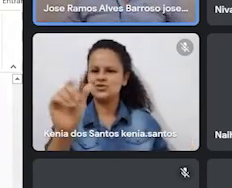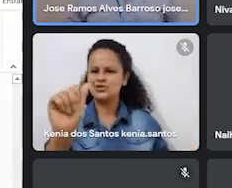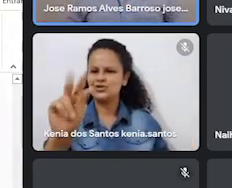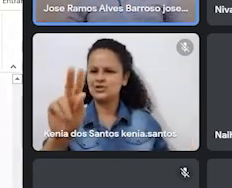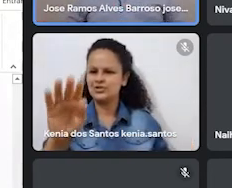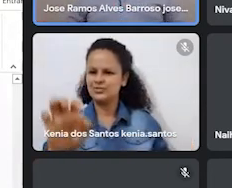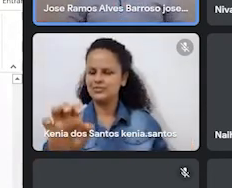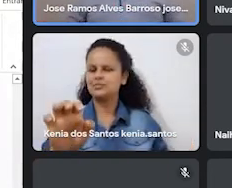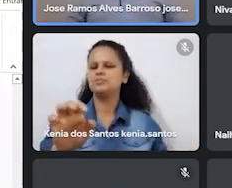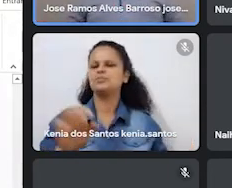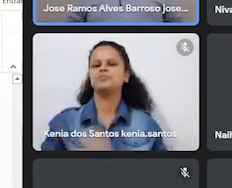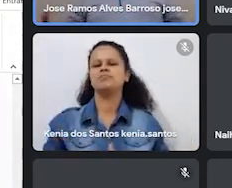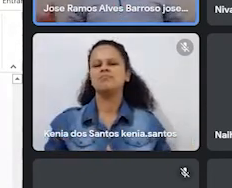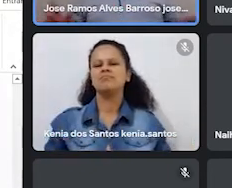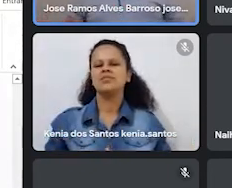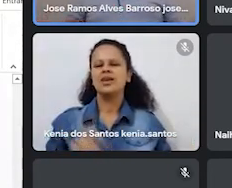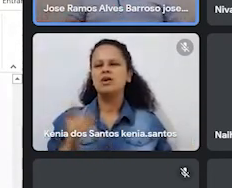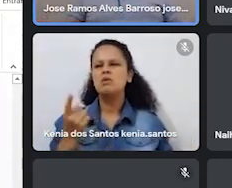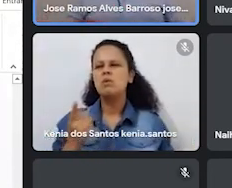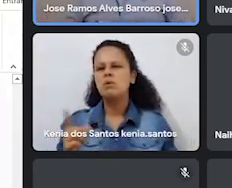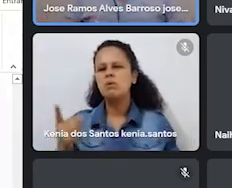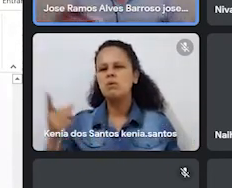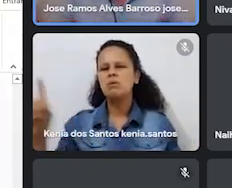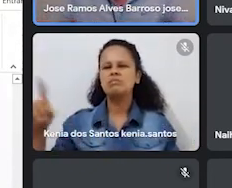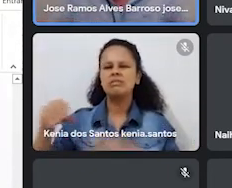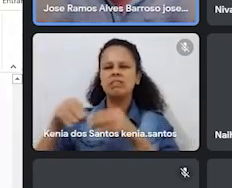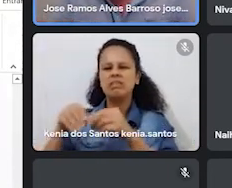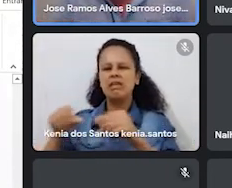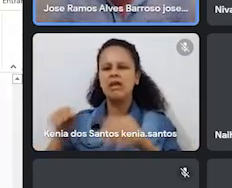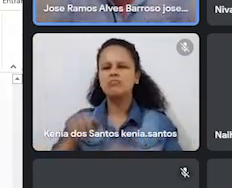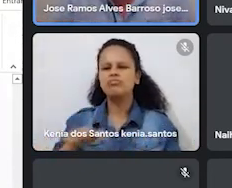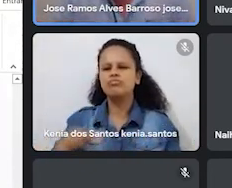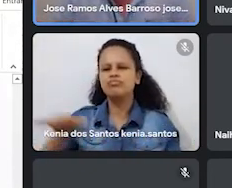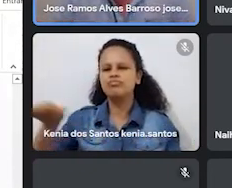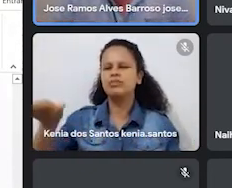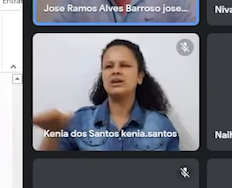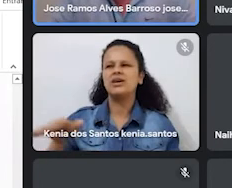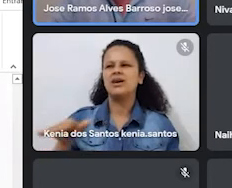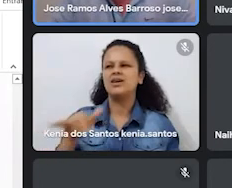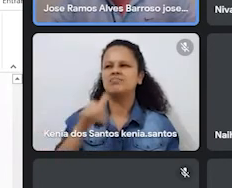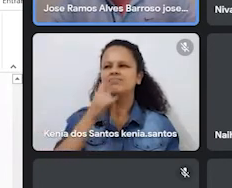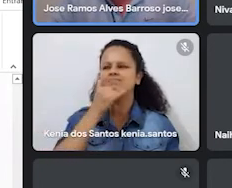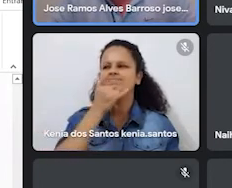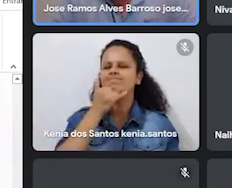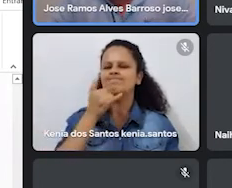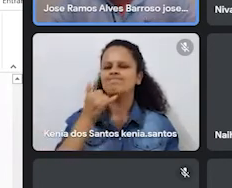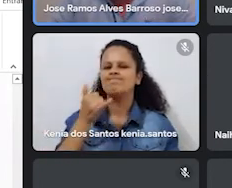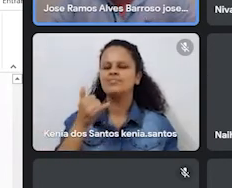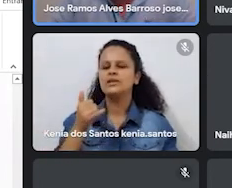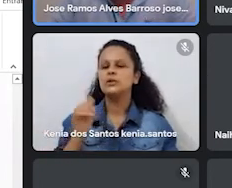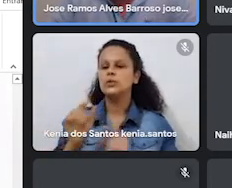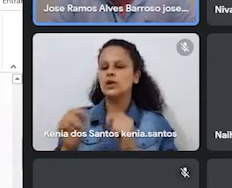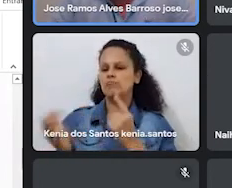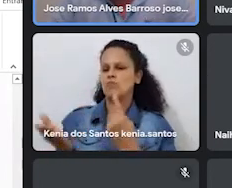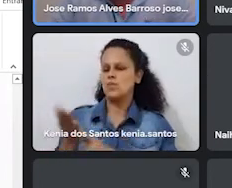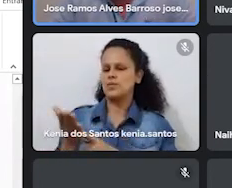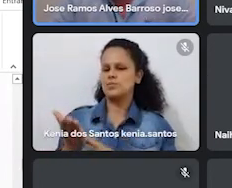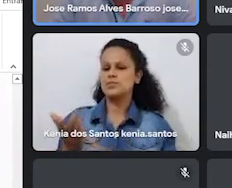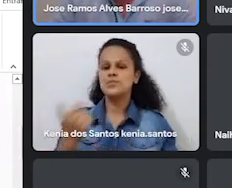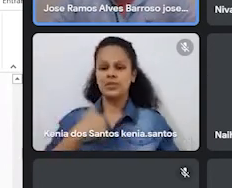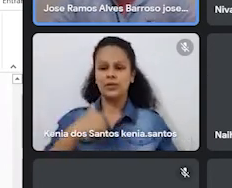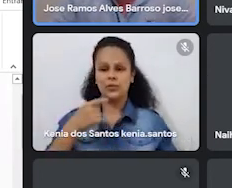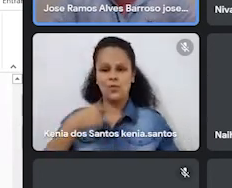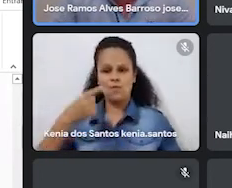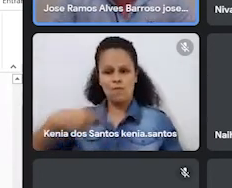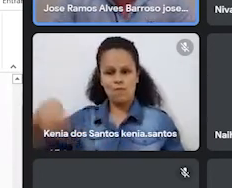uma fazenda, combinaram assim, não, vamos fazer o seguinte, hora que eu vou lá